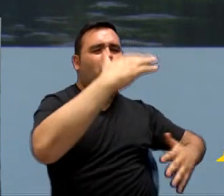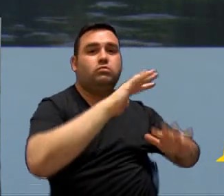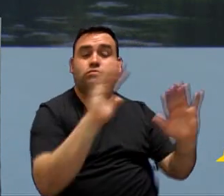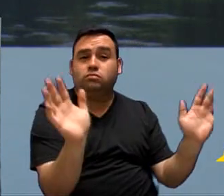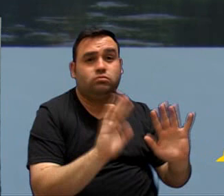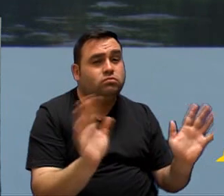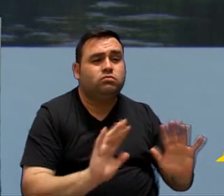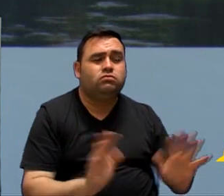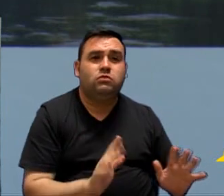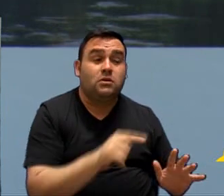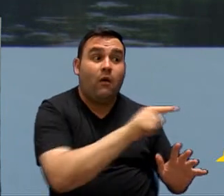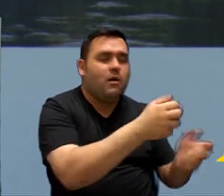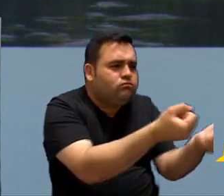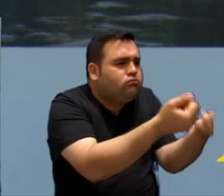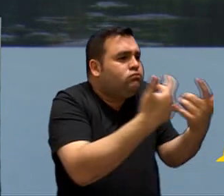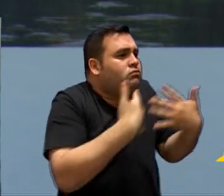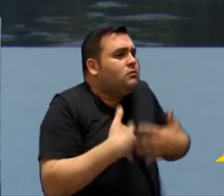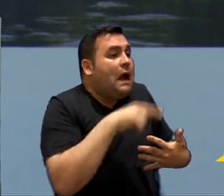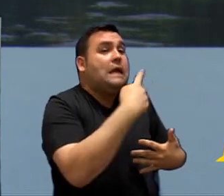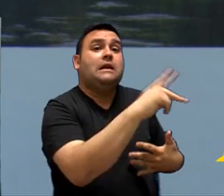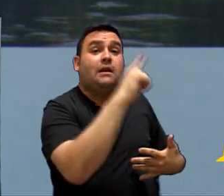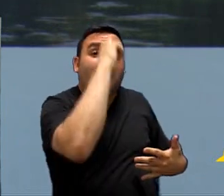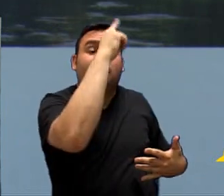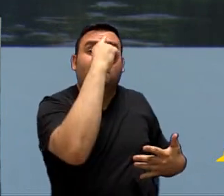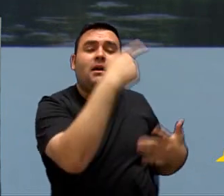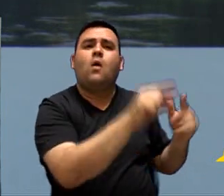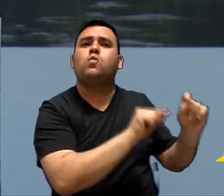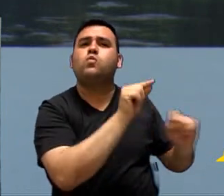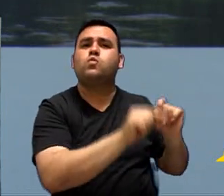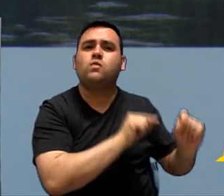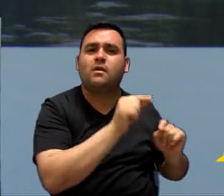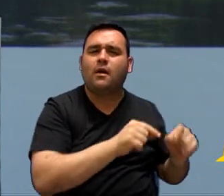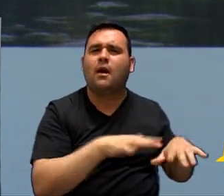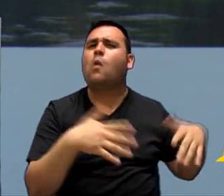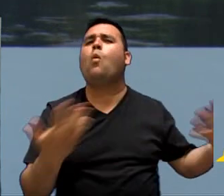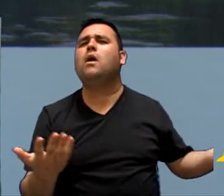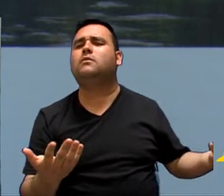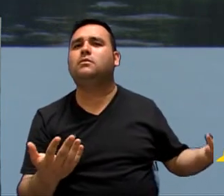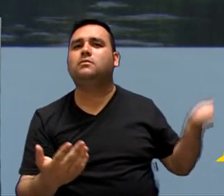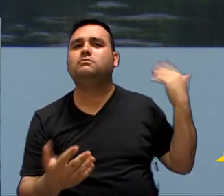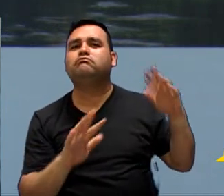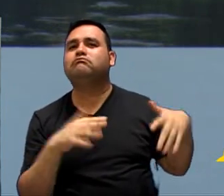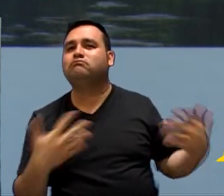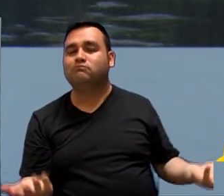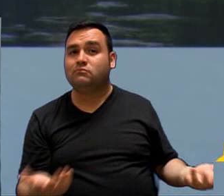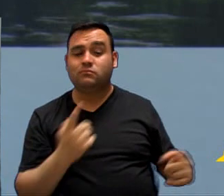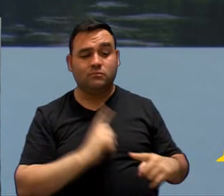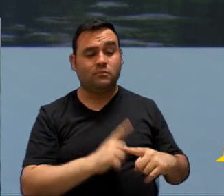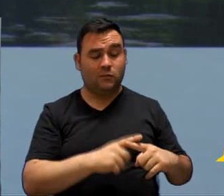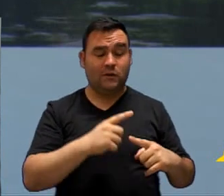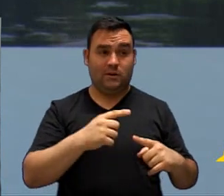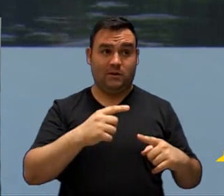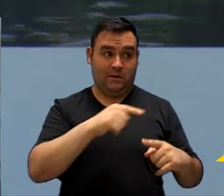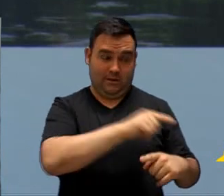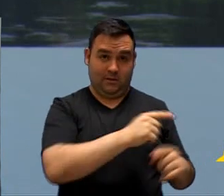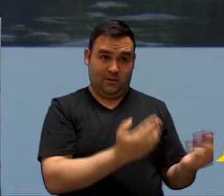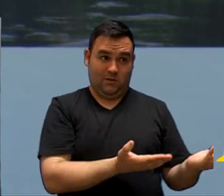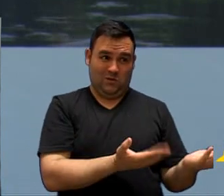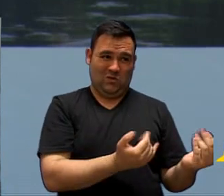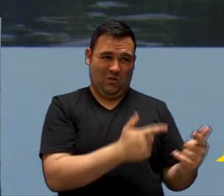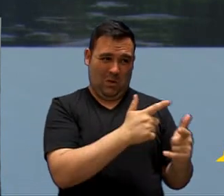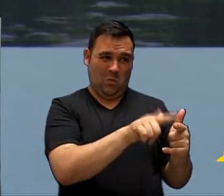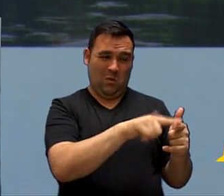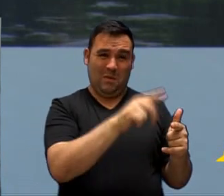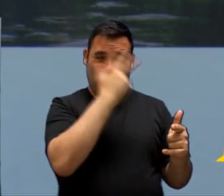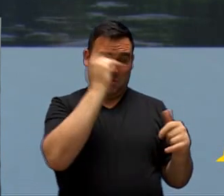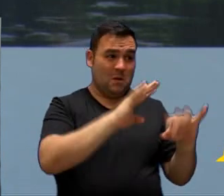verdade. Qual foi a última vez que você escutou as ideias que eles têm realmente para falar? Porque só acha realmente que o adolescente é um